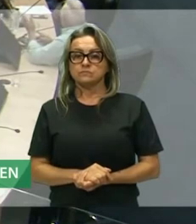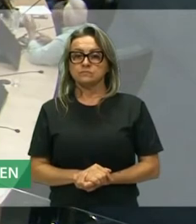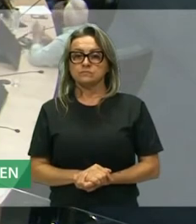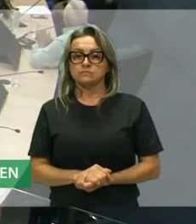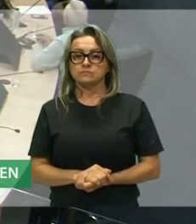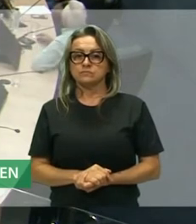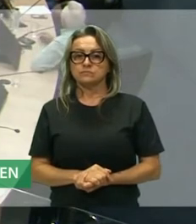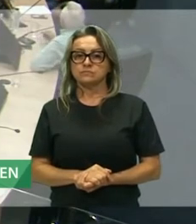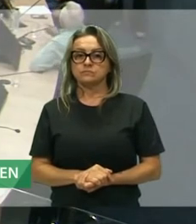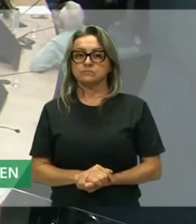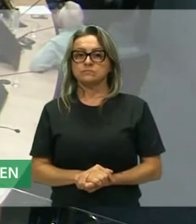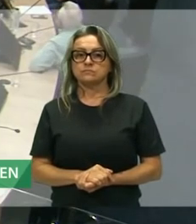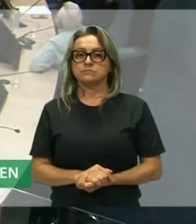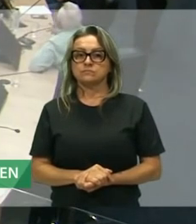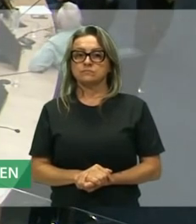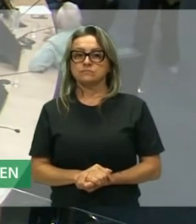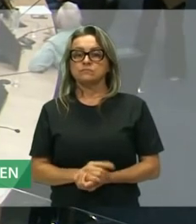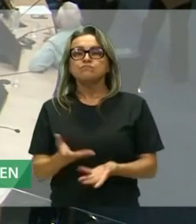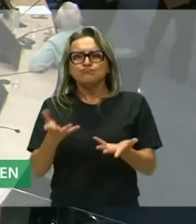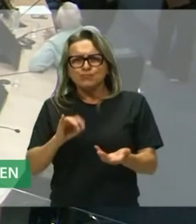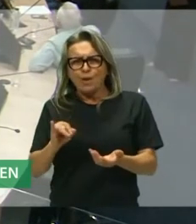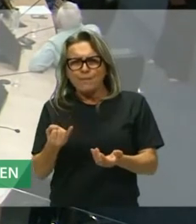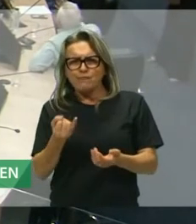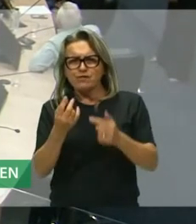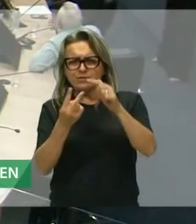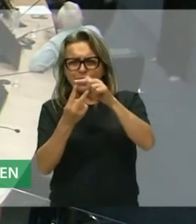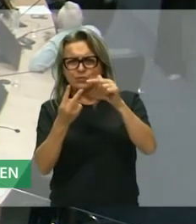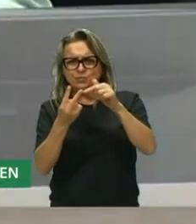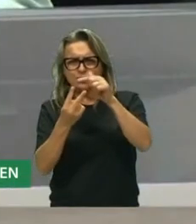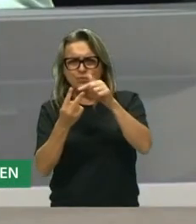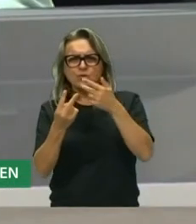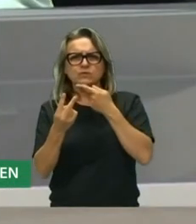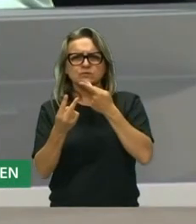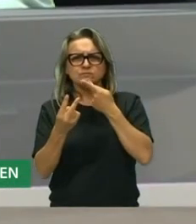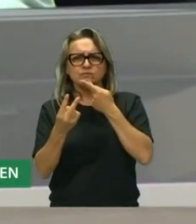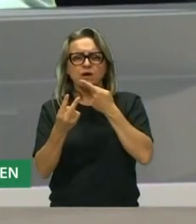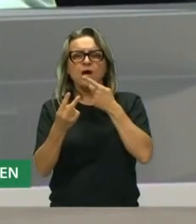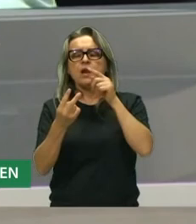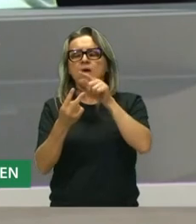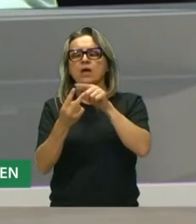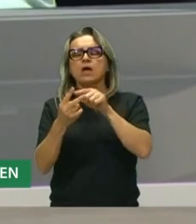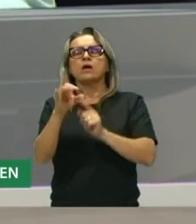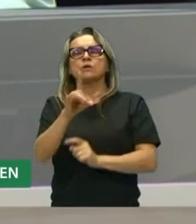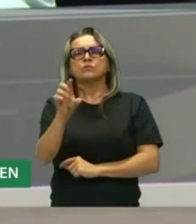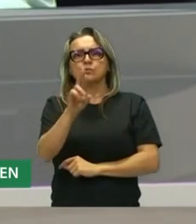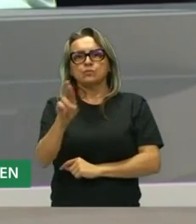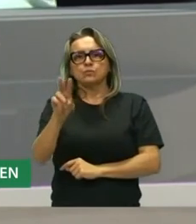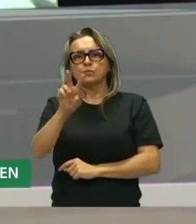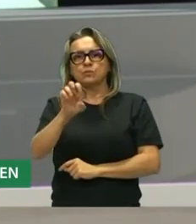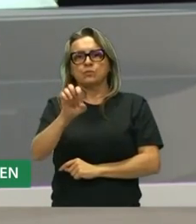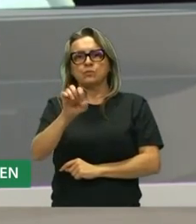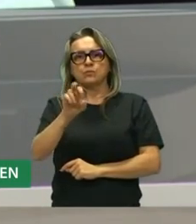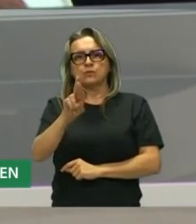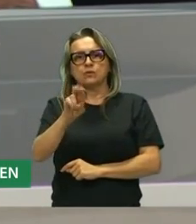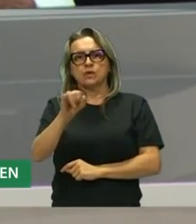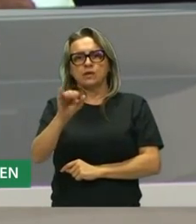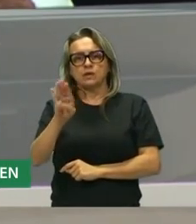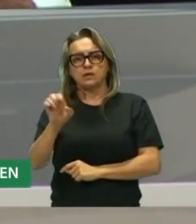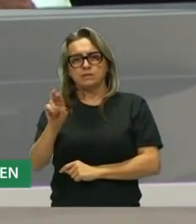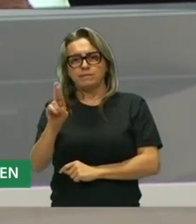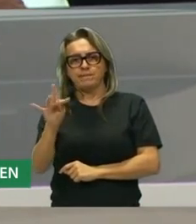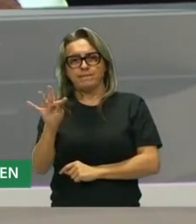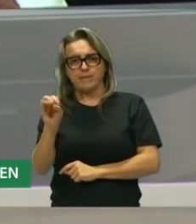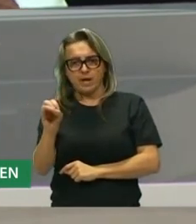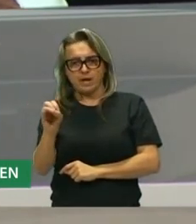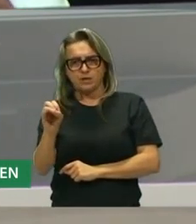Não está funcionando. Pegar dois ganchos, duas falas aqui, o doutor Heriberto, né, colocou muita propriedade, o jovem